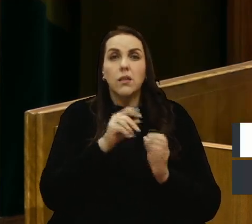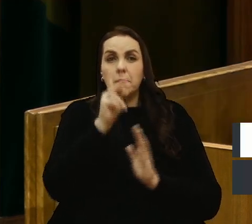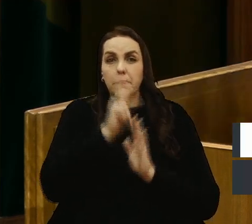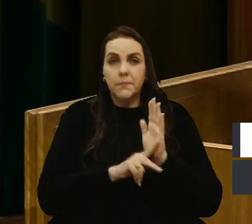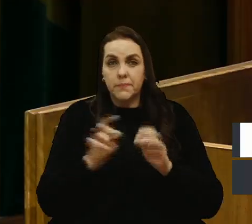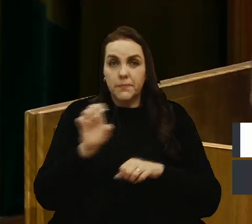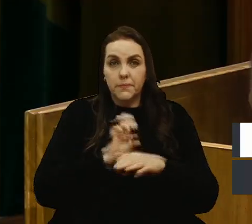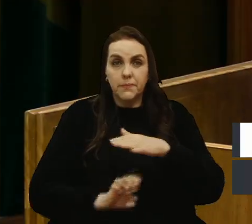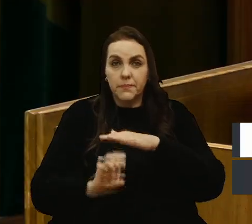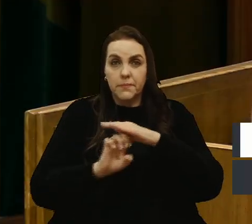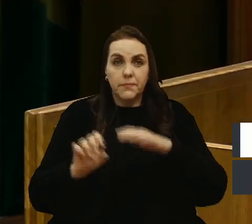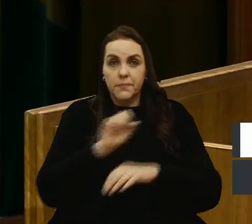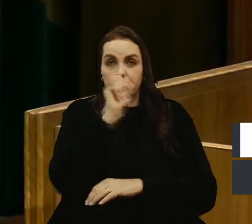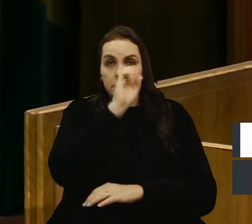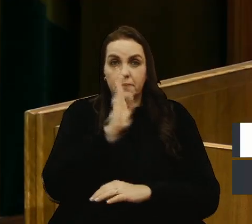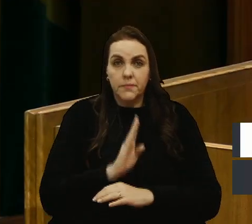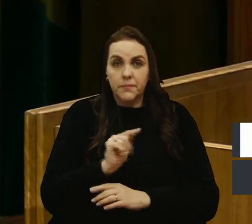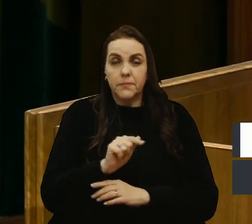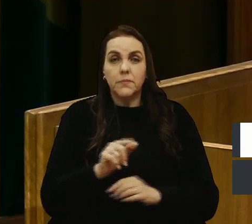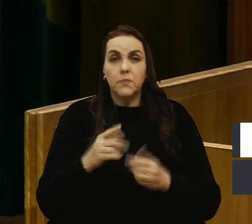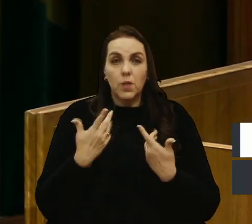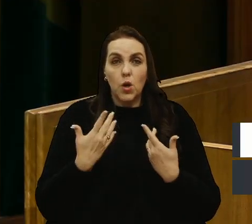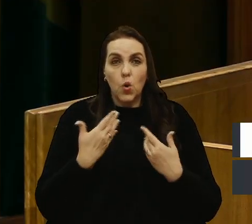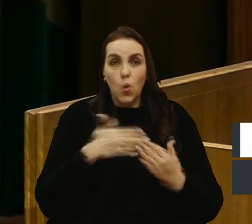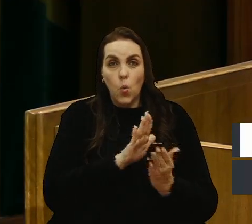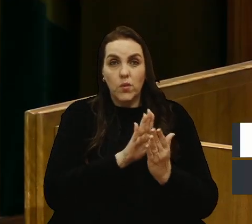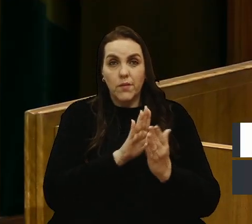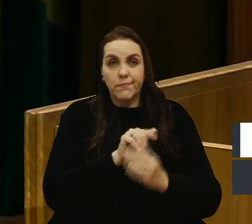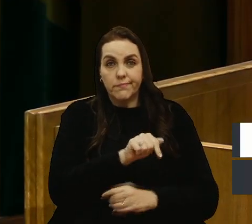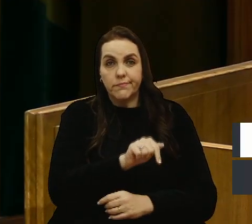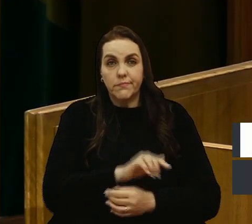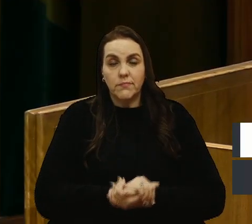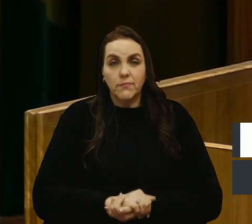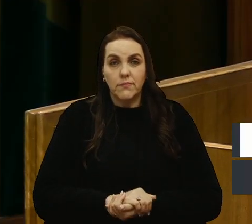Estado brasileiro para combater isso?